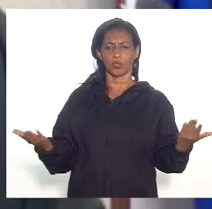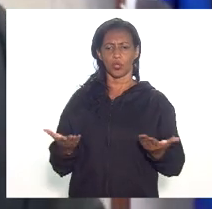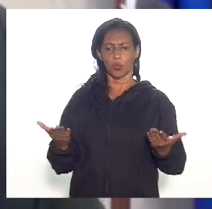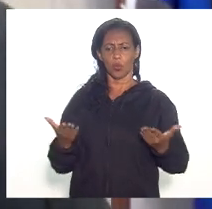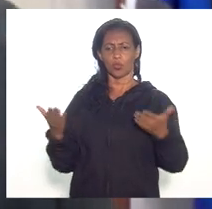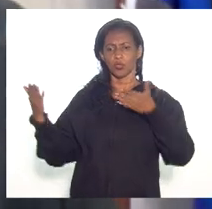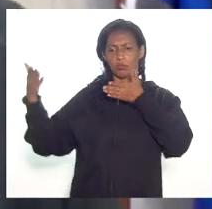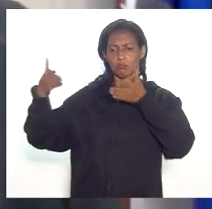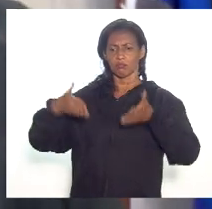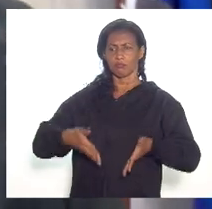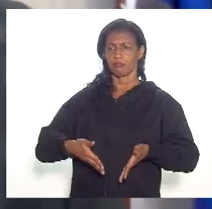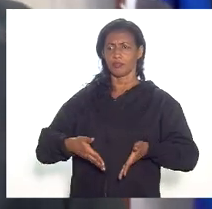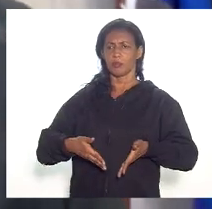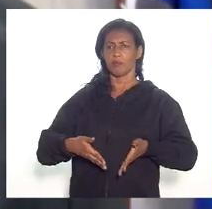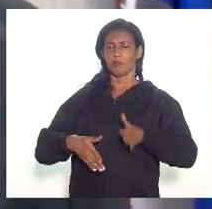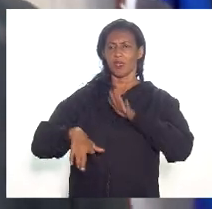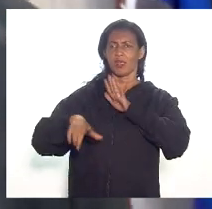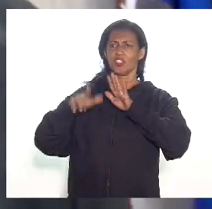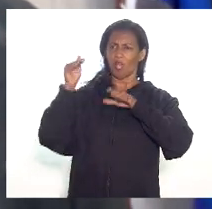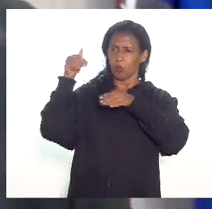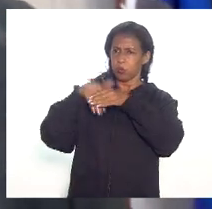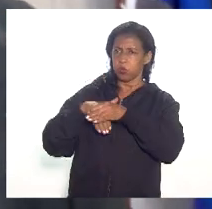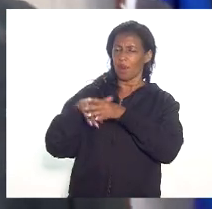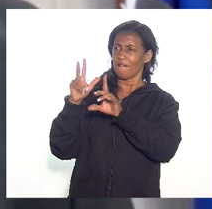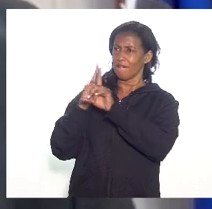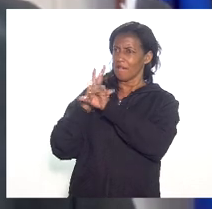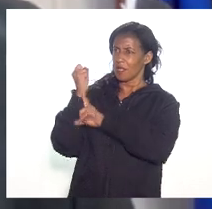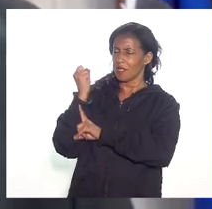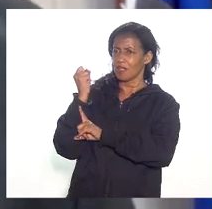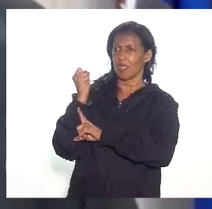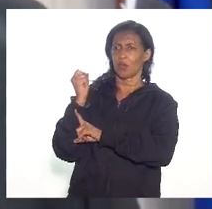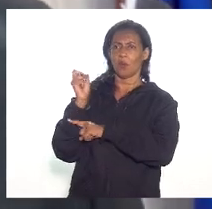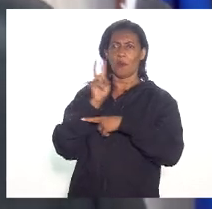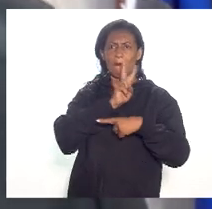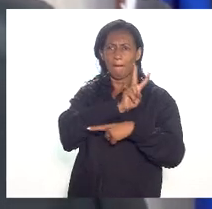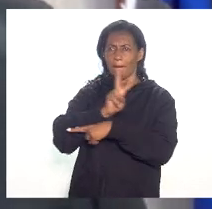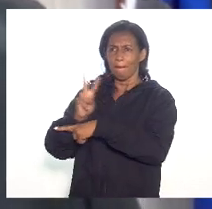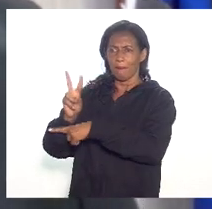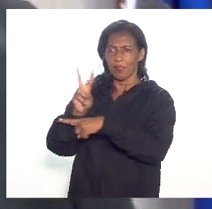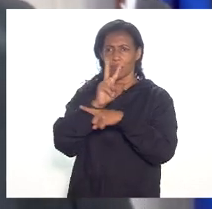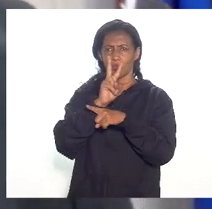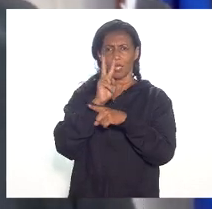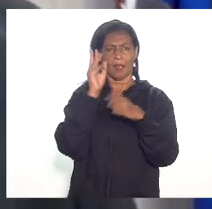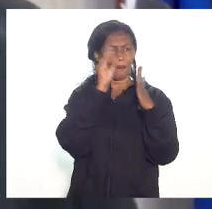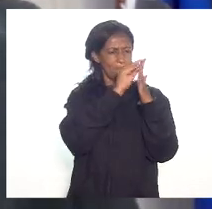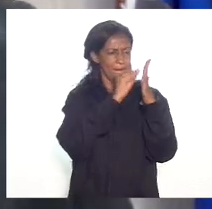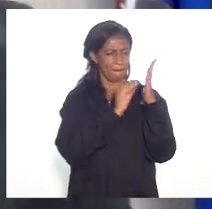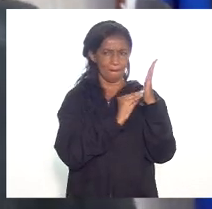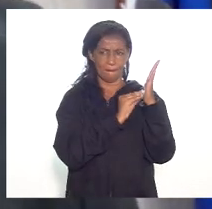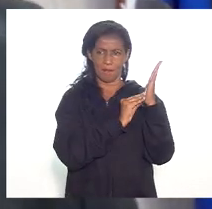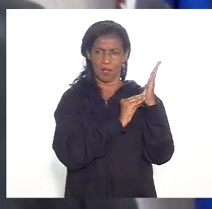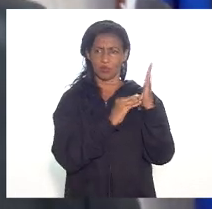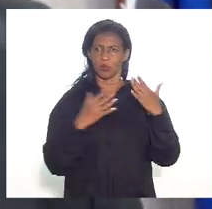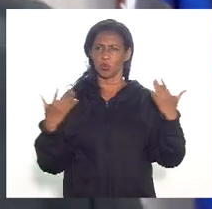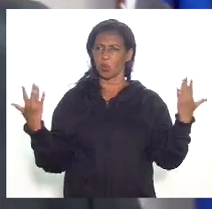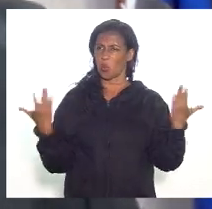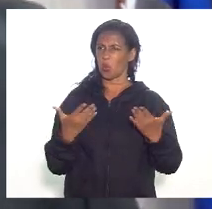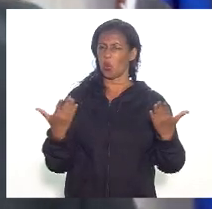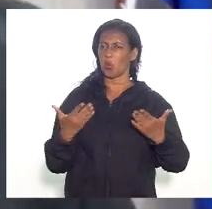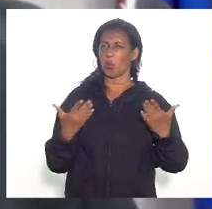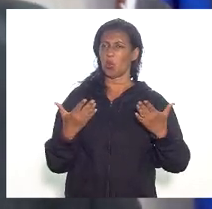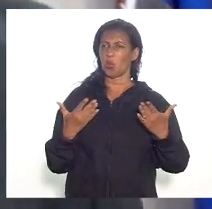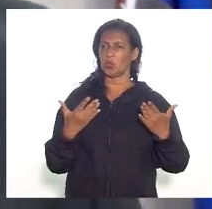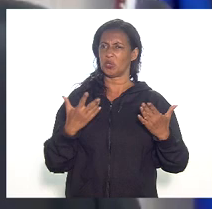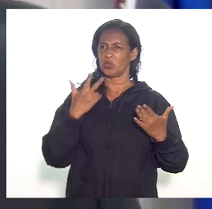eleitos em prol da defesa de pautas conservadoras hoje se furtaram